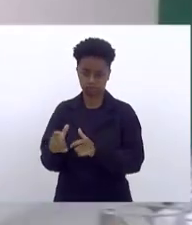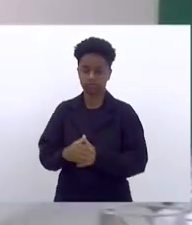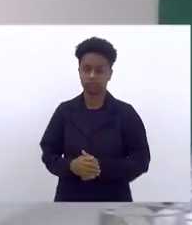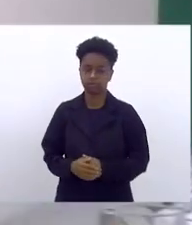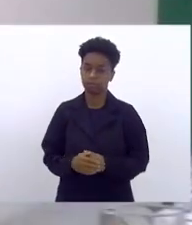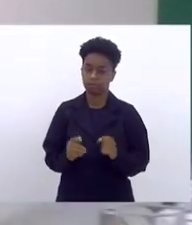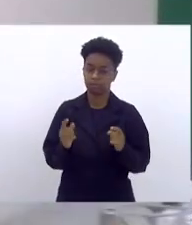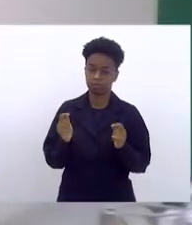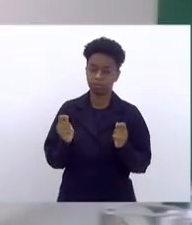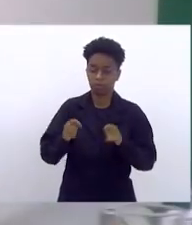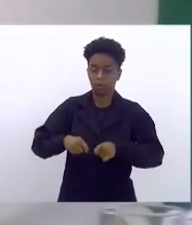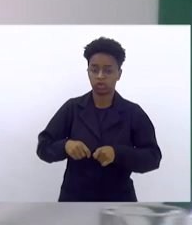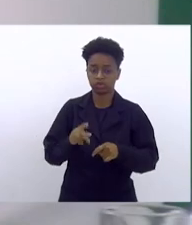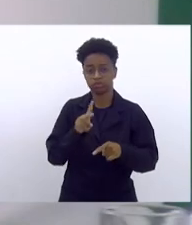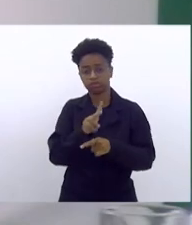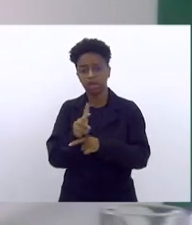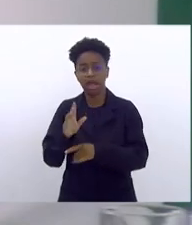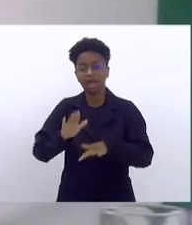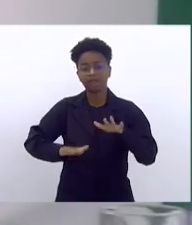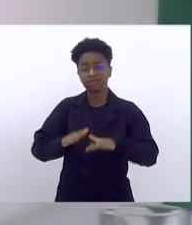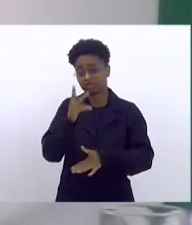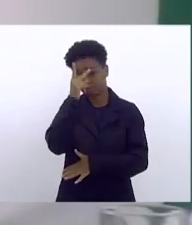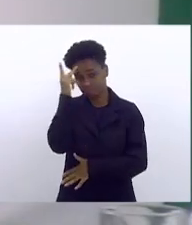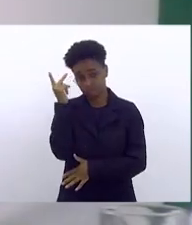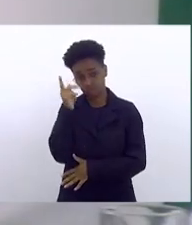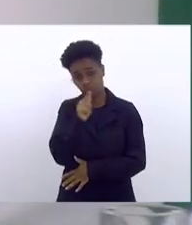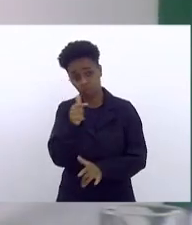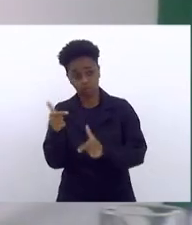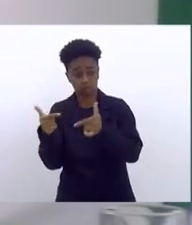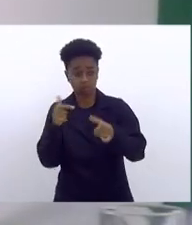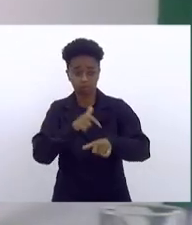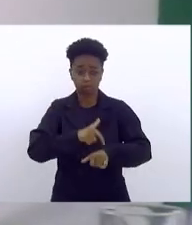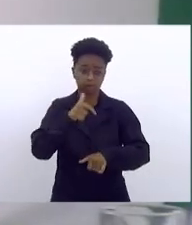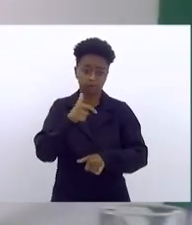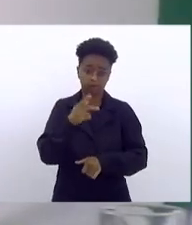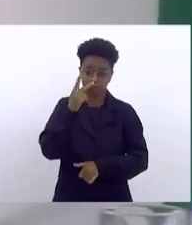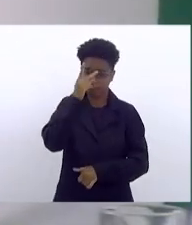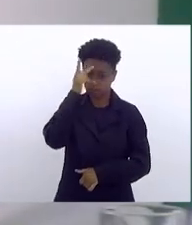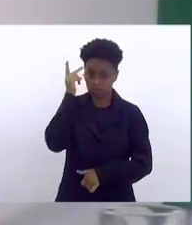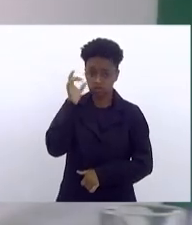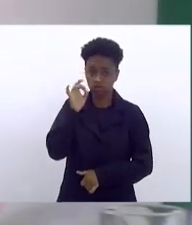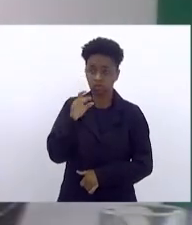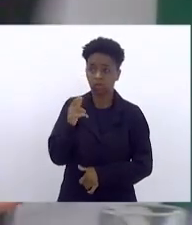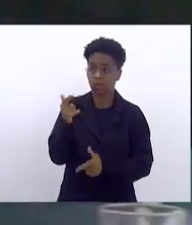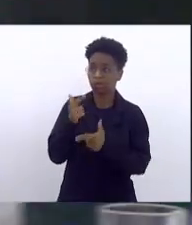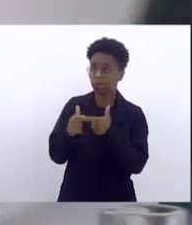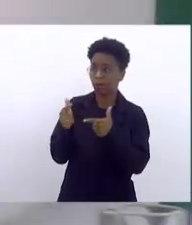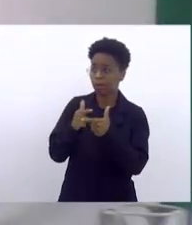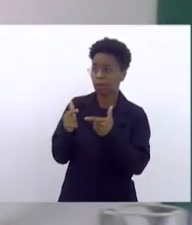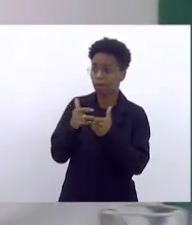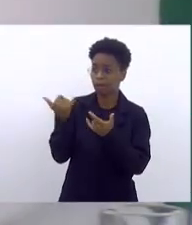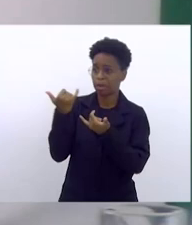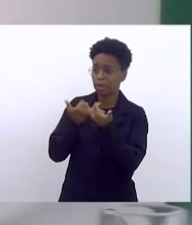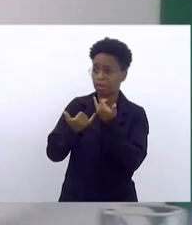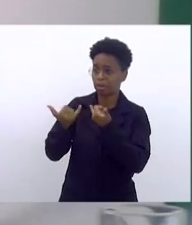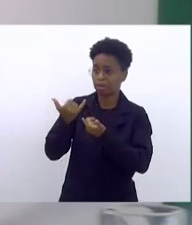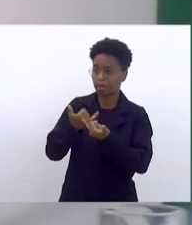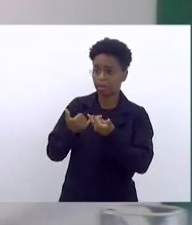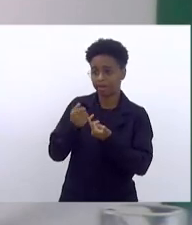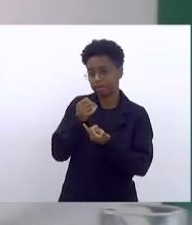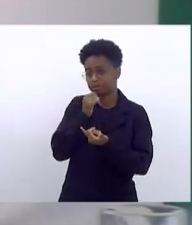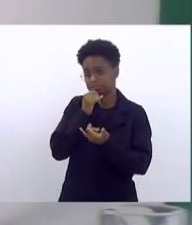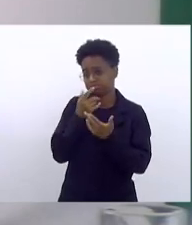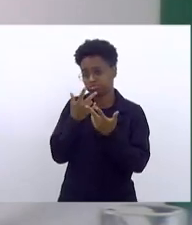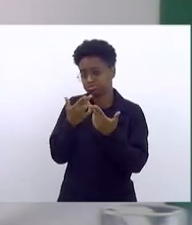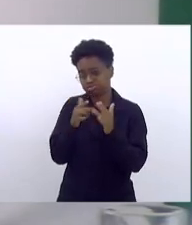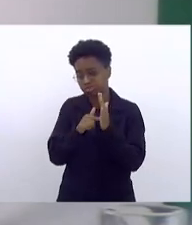possa defender pessoas que às vezes em muitos momentos são pessoas que houve o próprio problema como está havendo dentro da sua própria casa